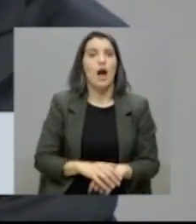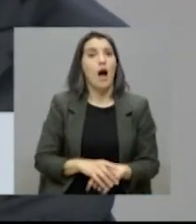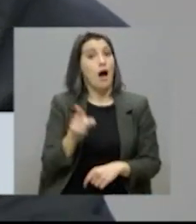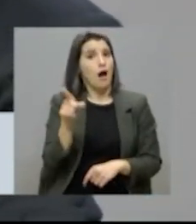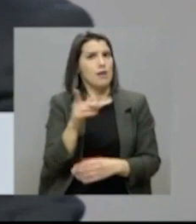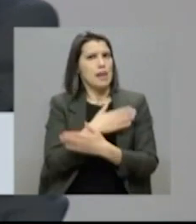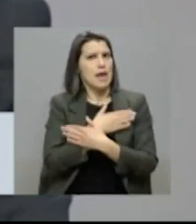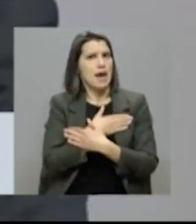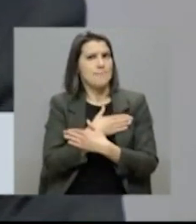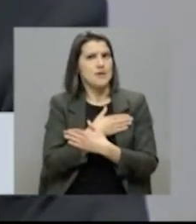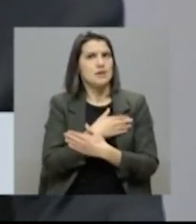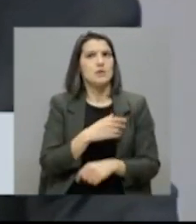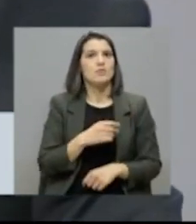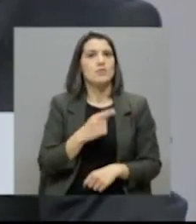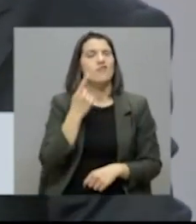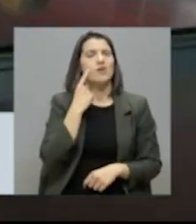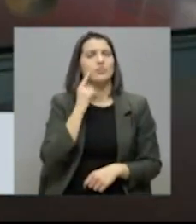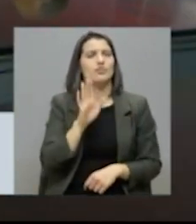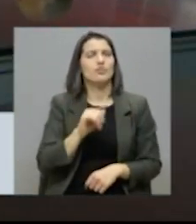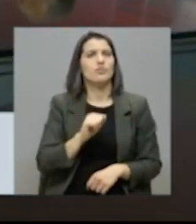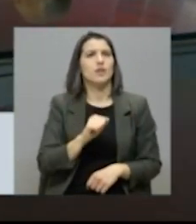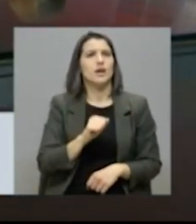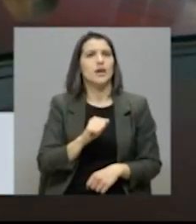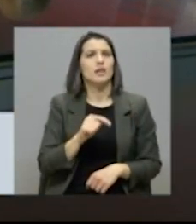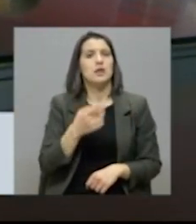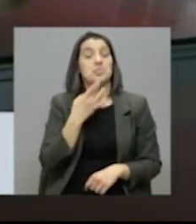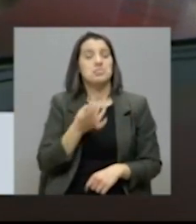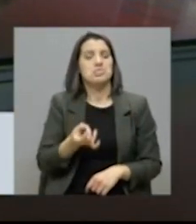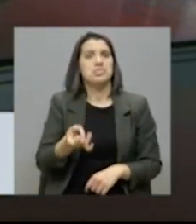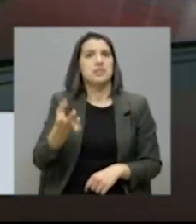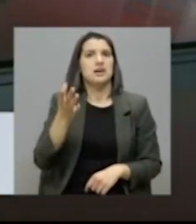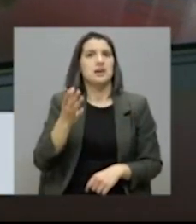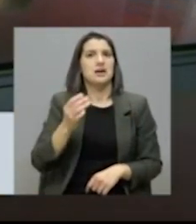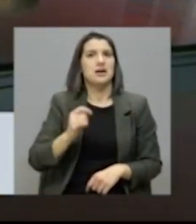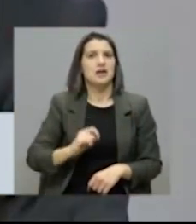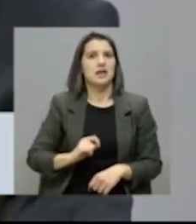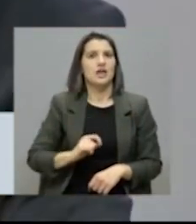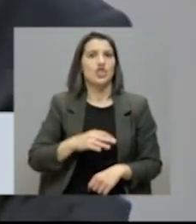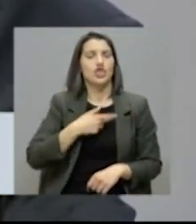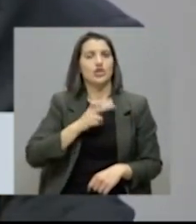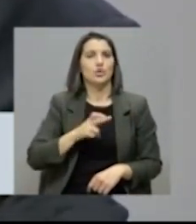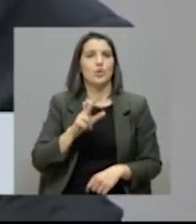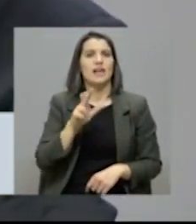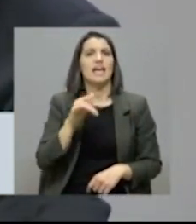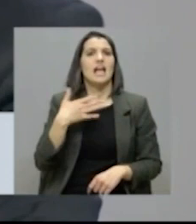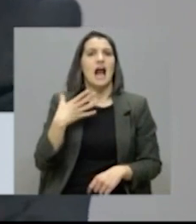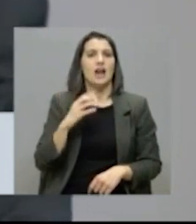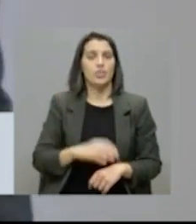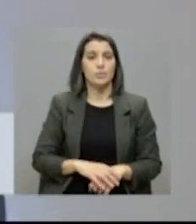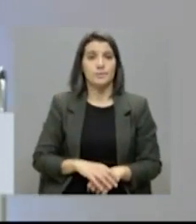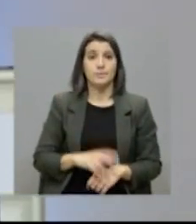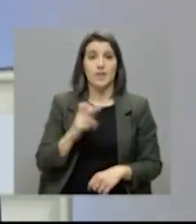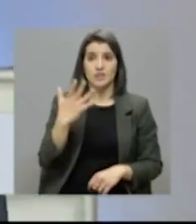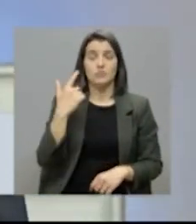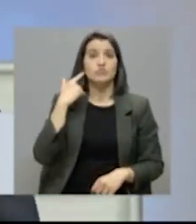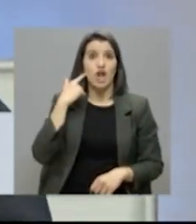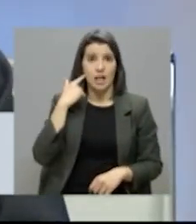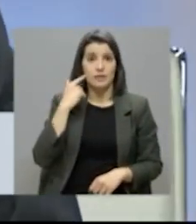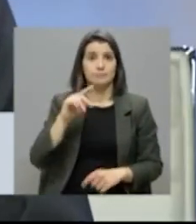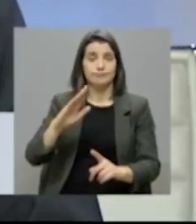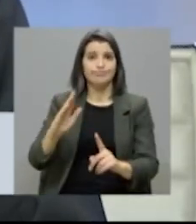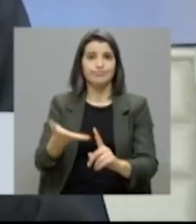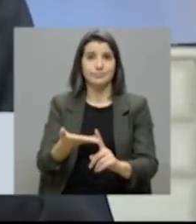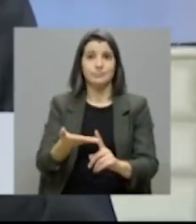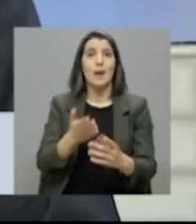doutor Ricardo Salgado, vamos ver se não vai facilitar a vida do doutor Ricardo Salgado. Passaram cinco anos, foi condenado em